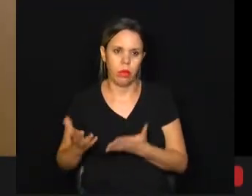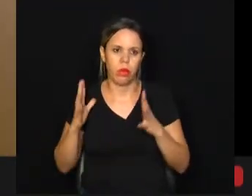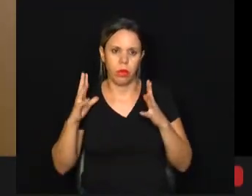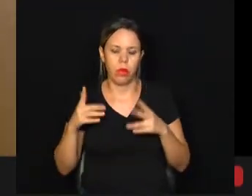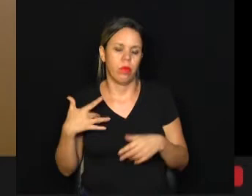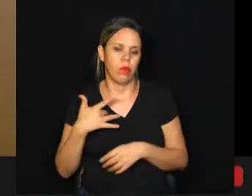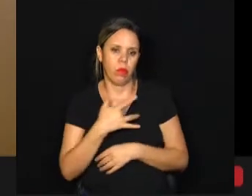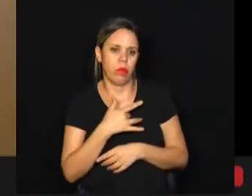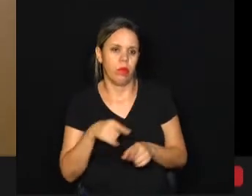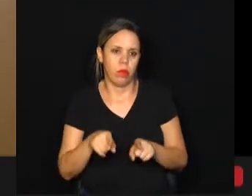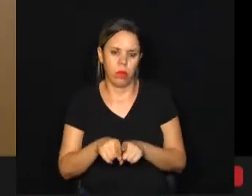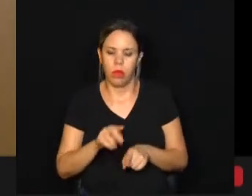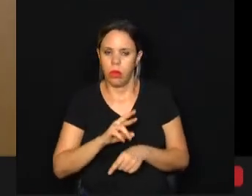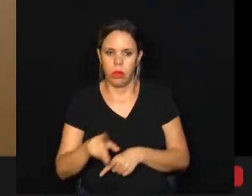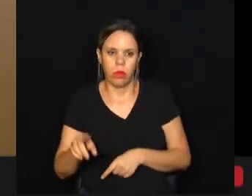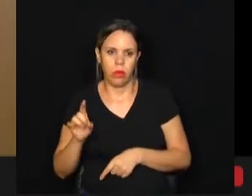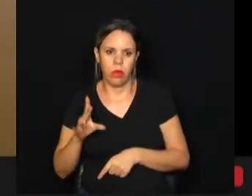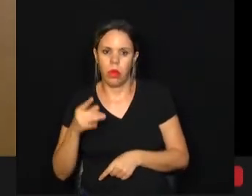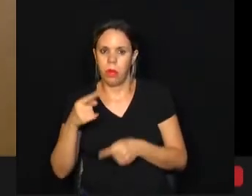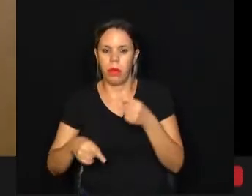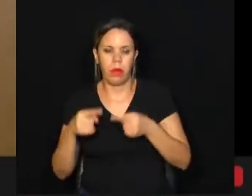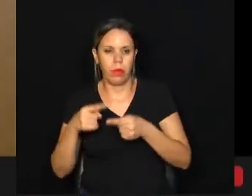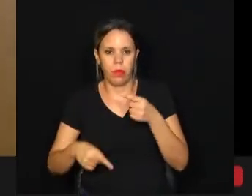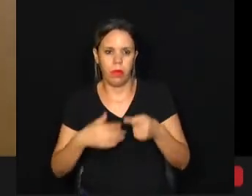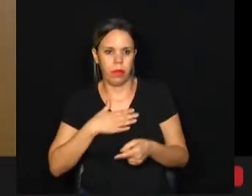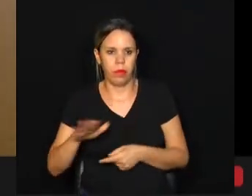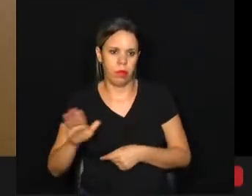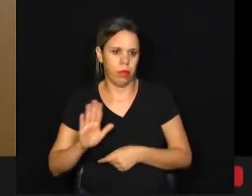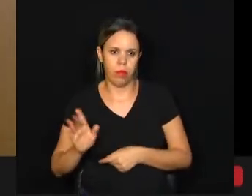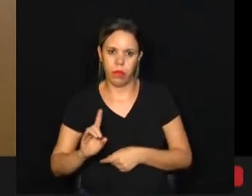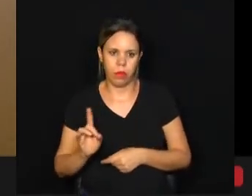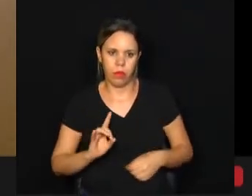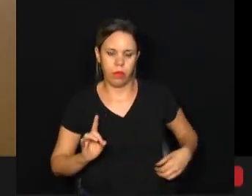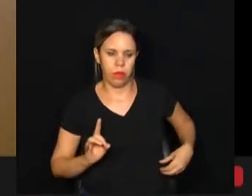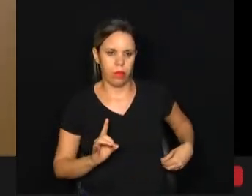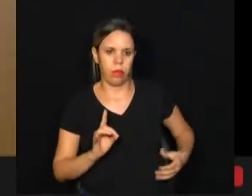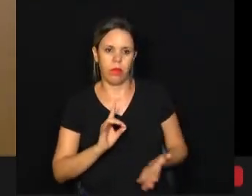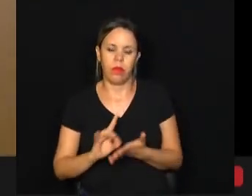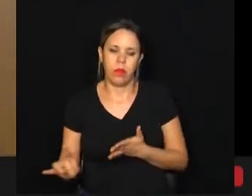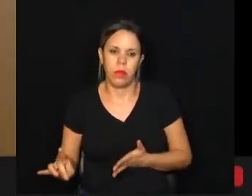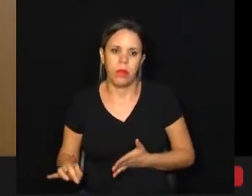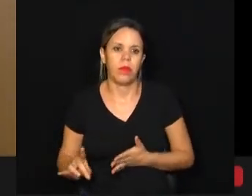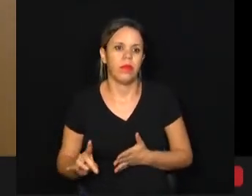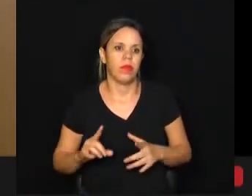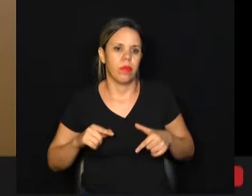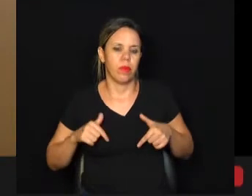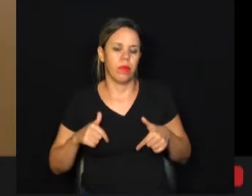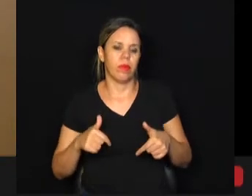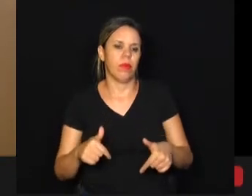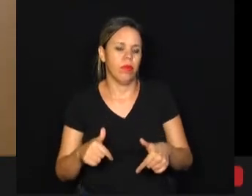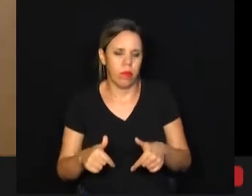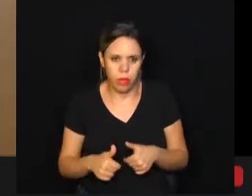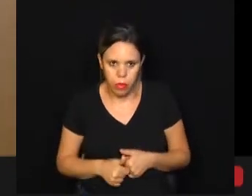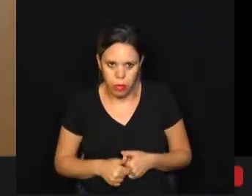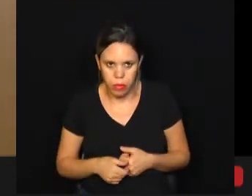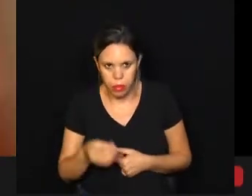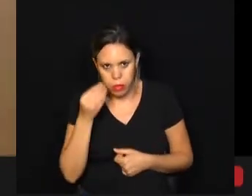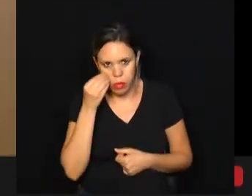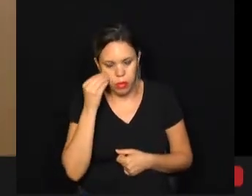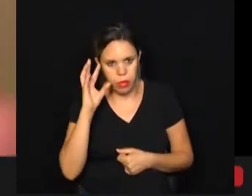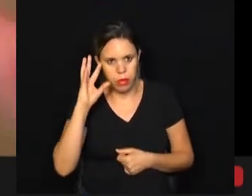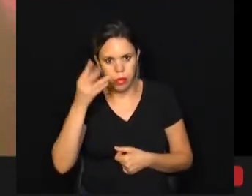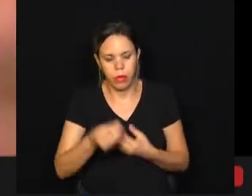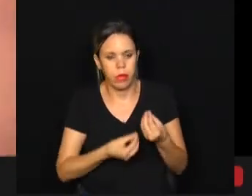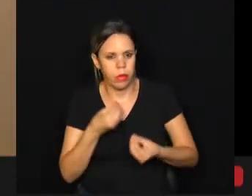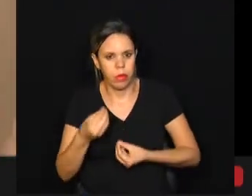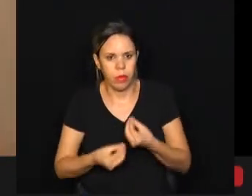sanitária. Não é uma ação de proibição porque eu não gosto. A ação sanitária, né? De tentar entender como é que está